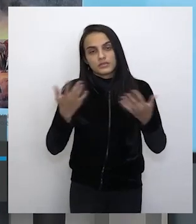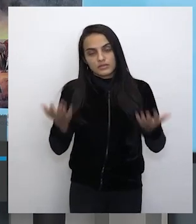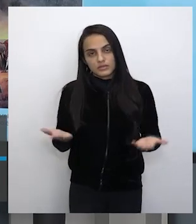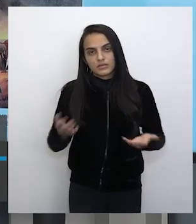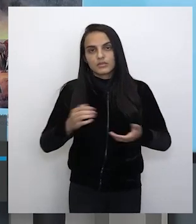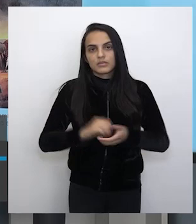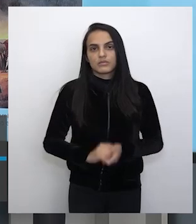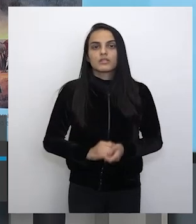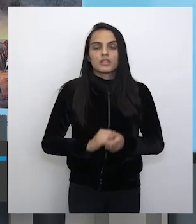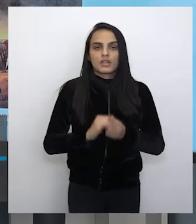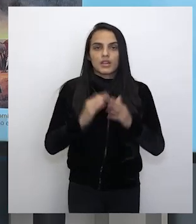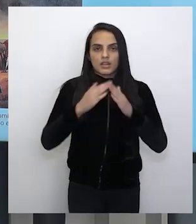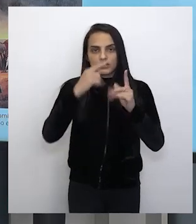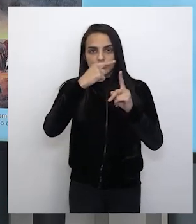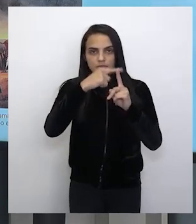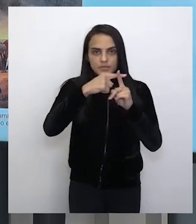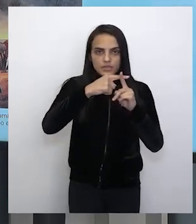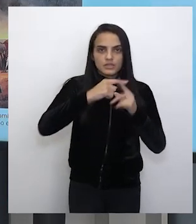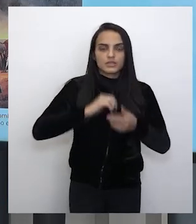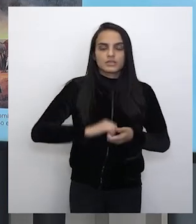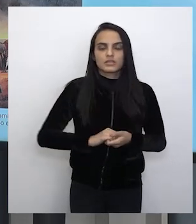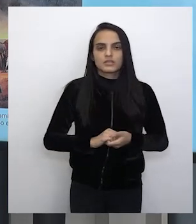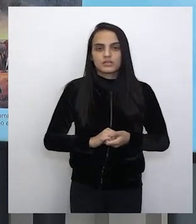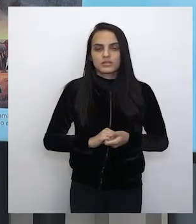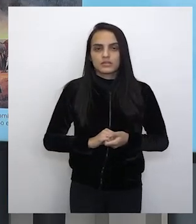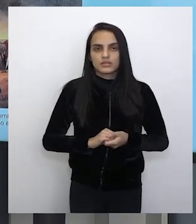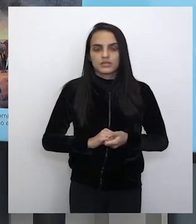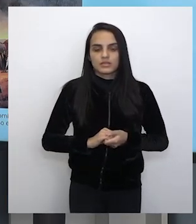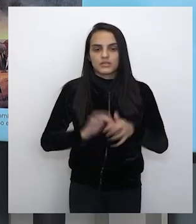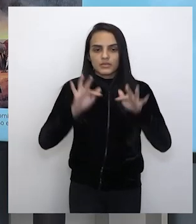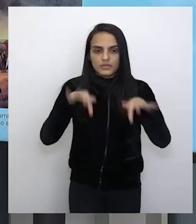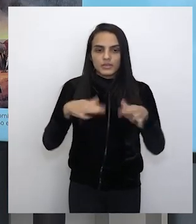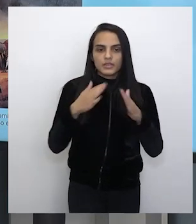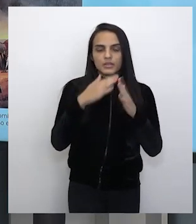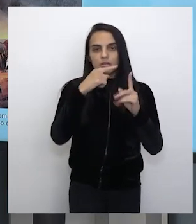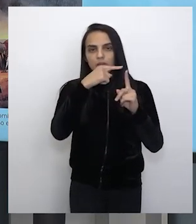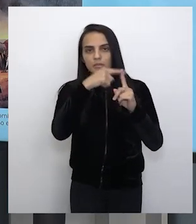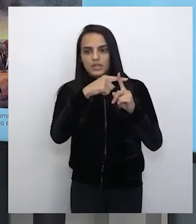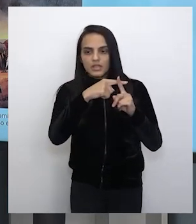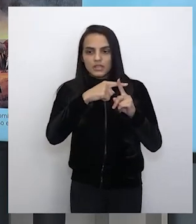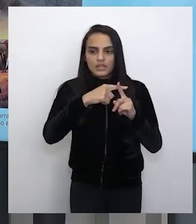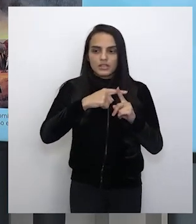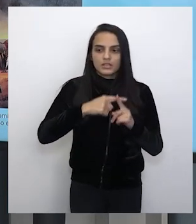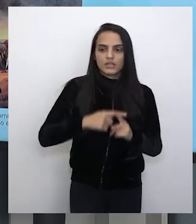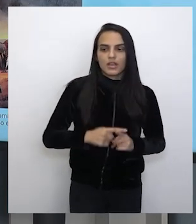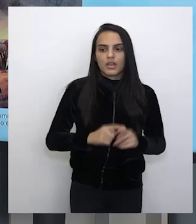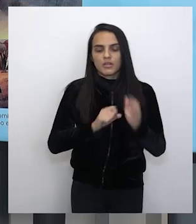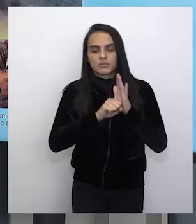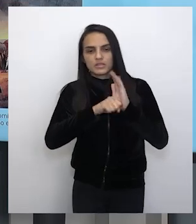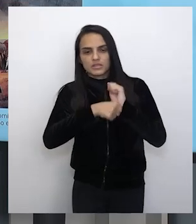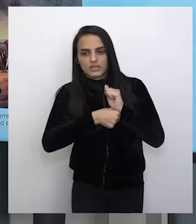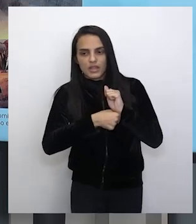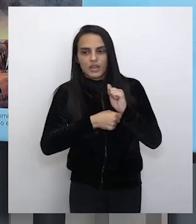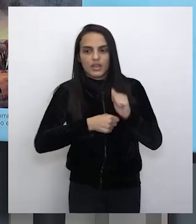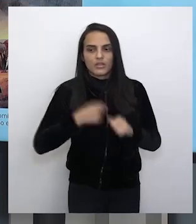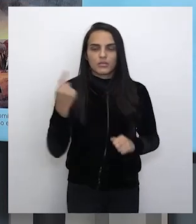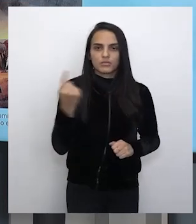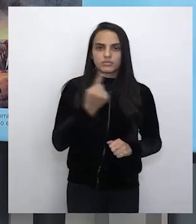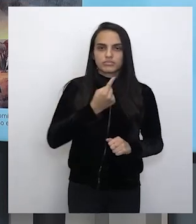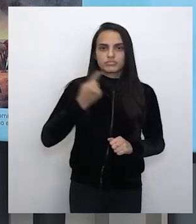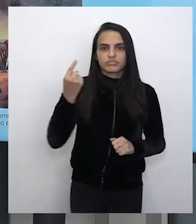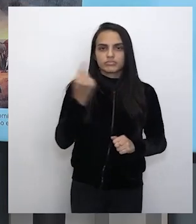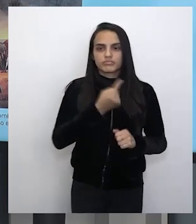as missas, né, passaram a apresentar, sempre no finalzinho da missa aparecia lá um mistério, um alto, né? Por quê?